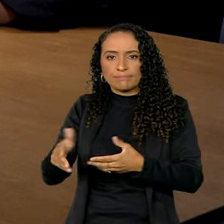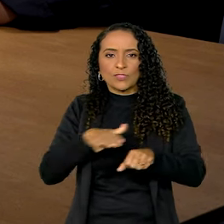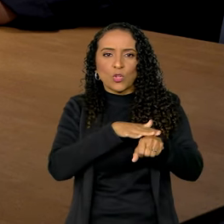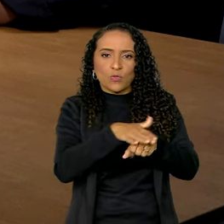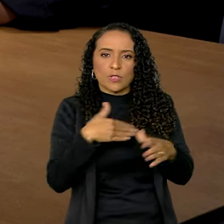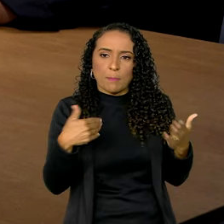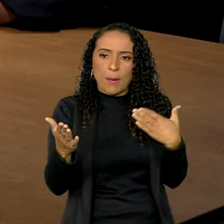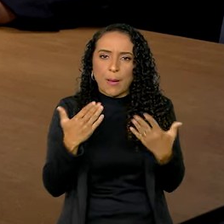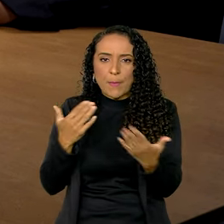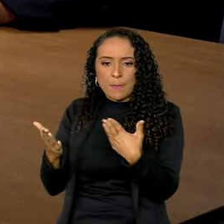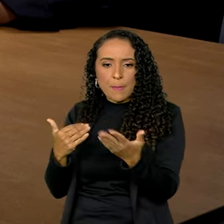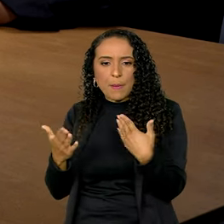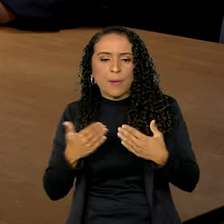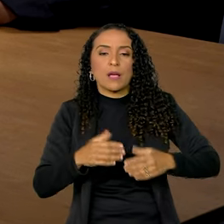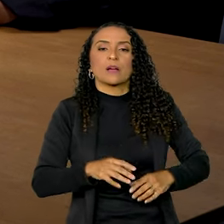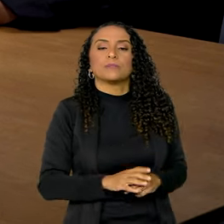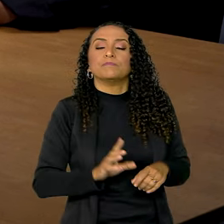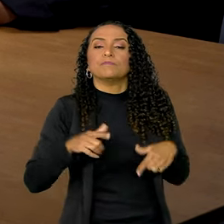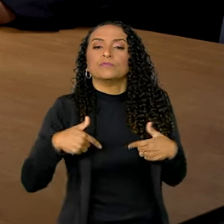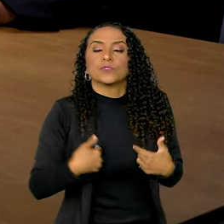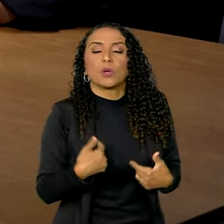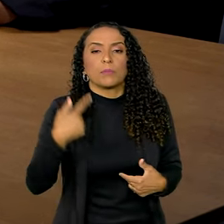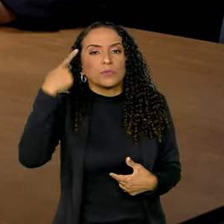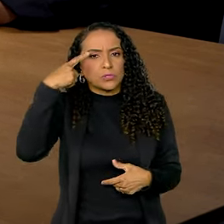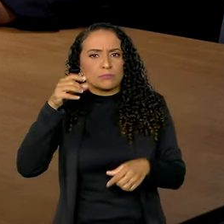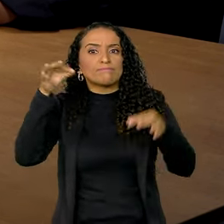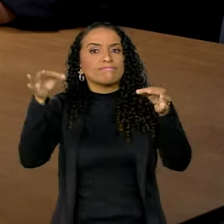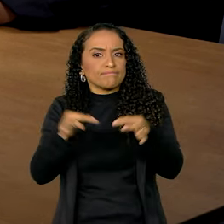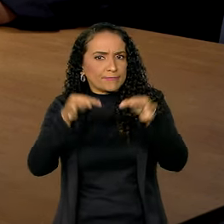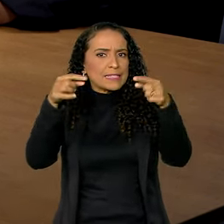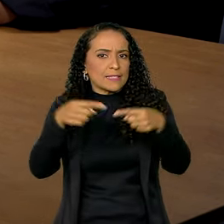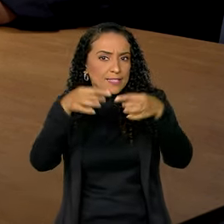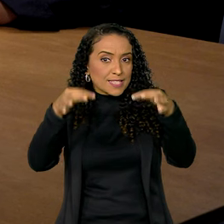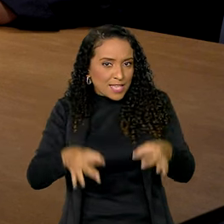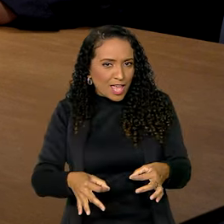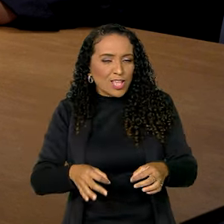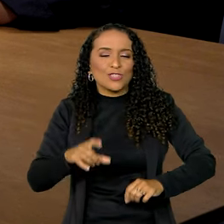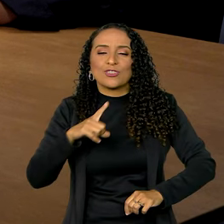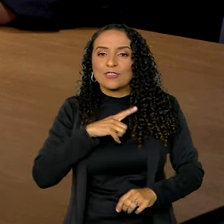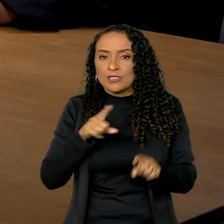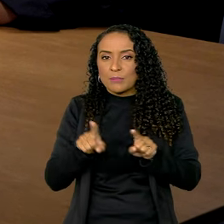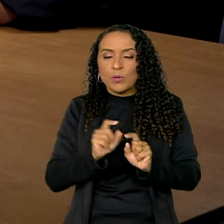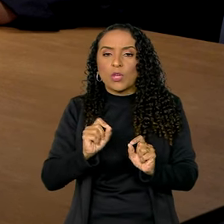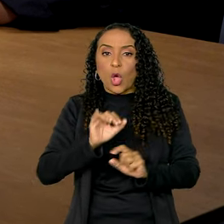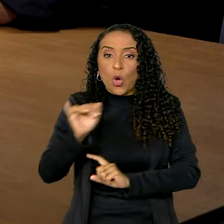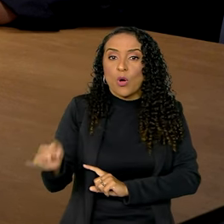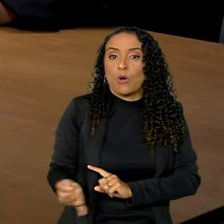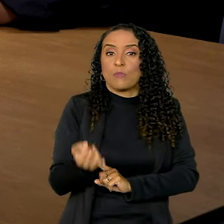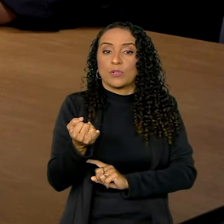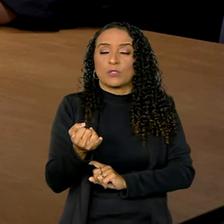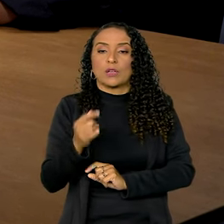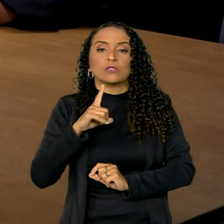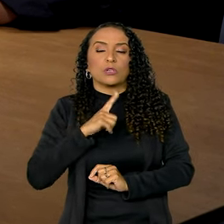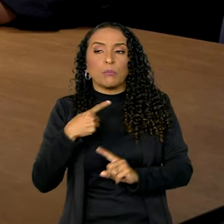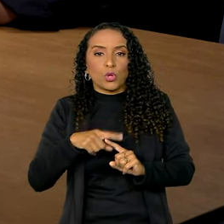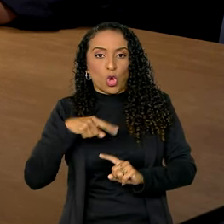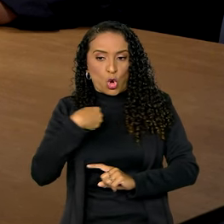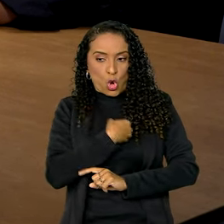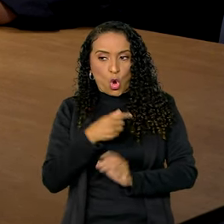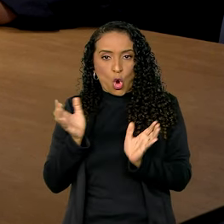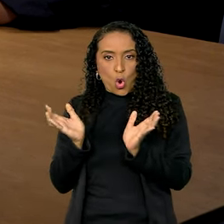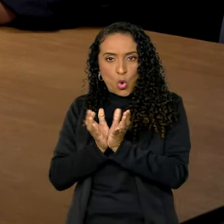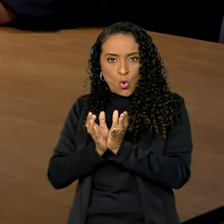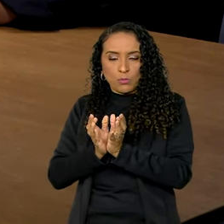eh que para do nosso ponto de vista deu muito certo nós tivemos também a oportunidade de porque o nosso